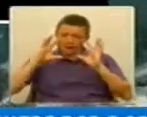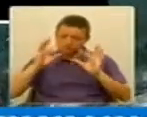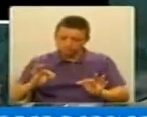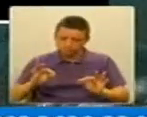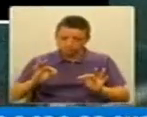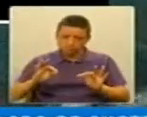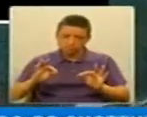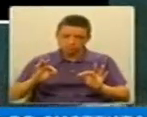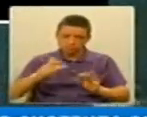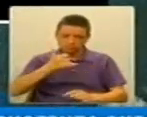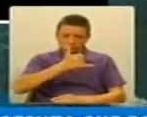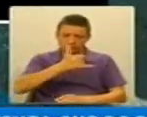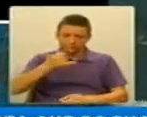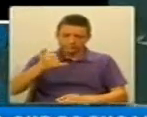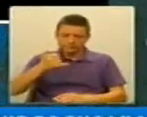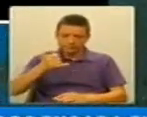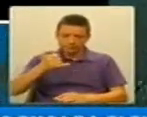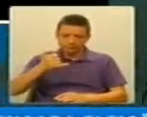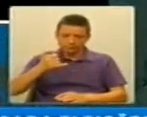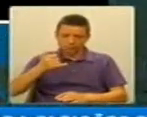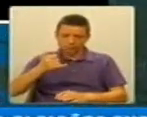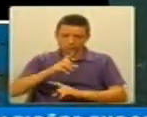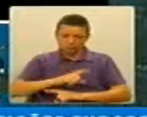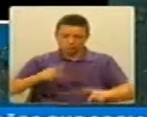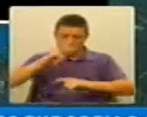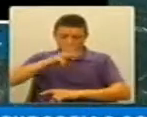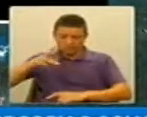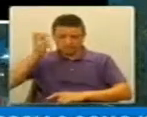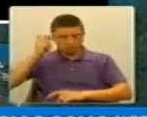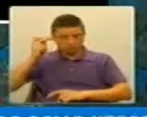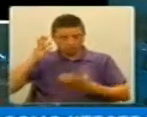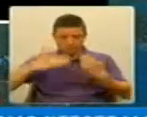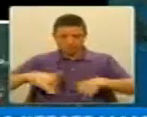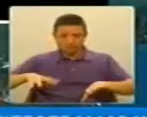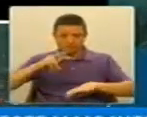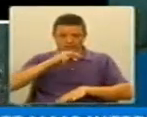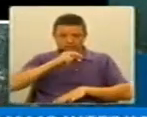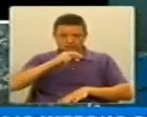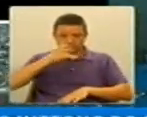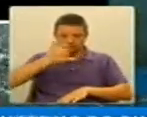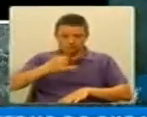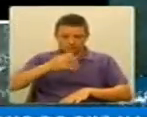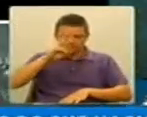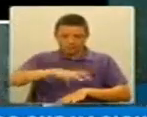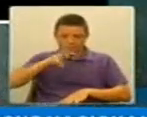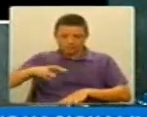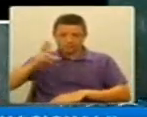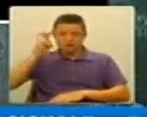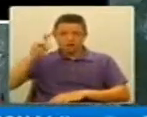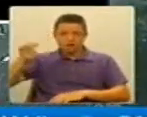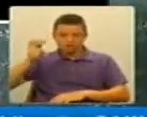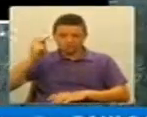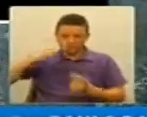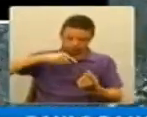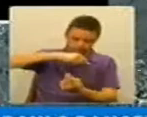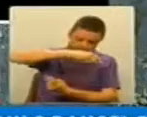demora aproximadamente 25 anos-luz a passar. E isso acontece a cada 32 milhões de anos. Portanto, está-se mesmo